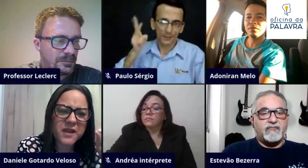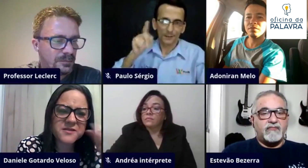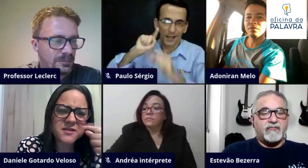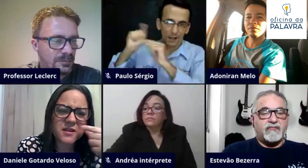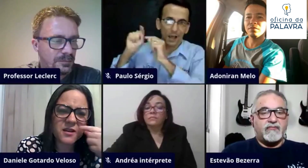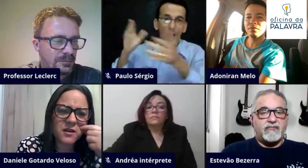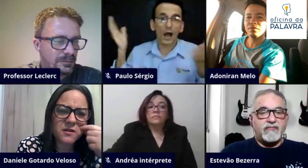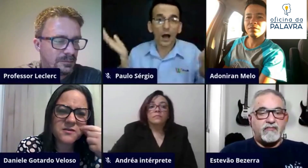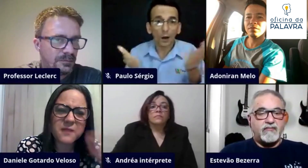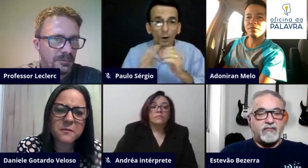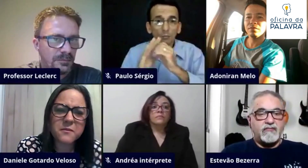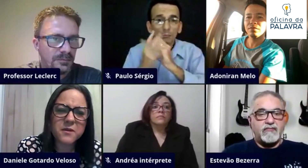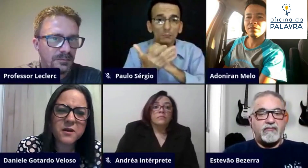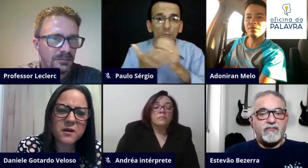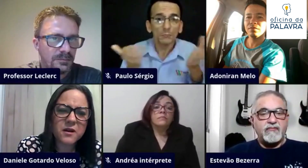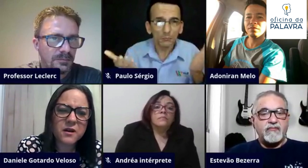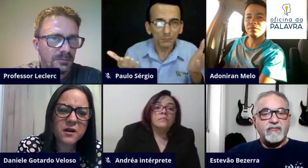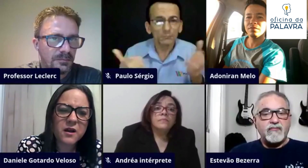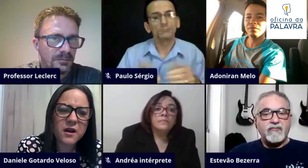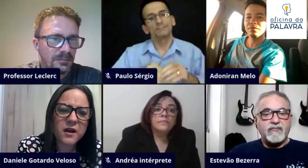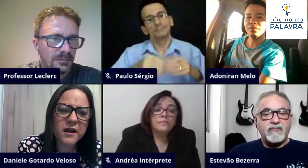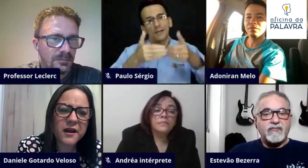O que é esse daqui? Sabe?